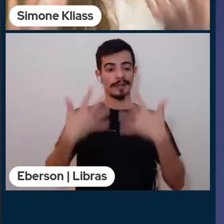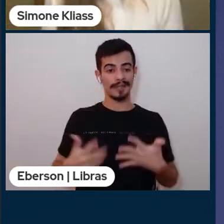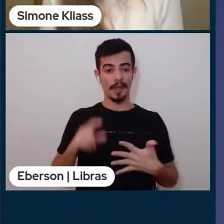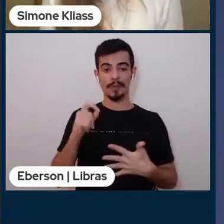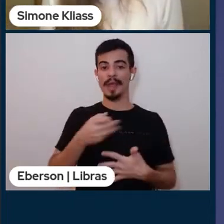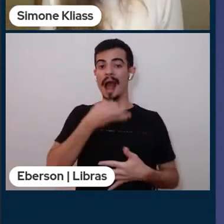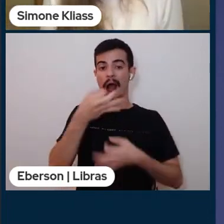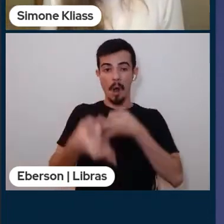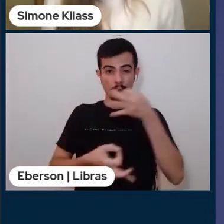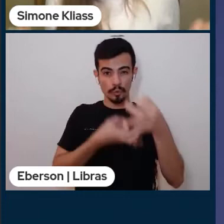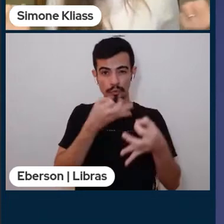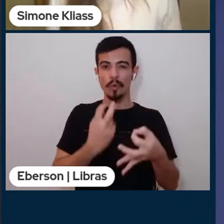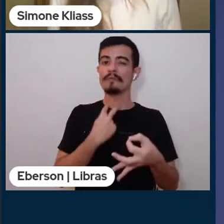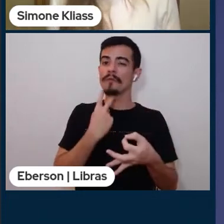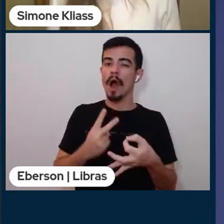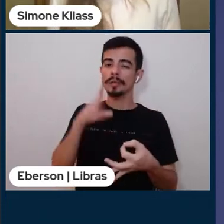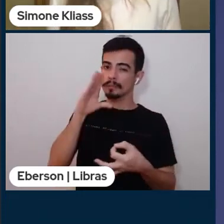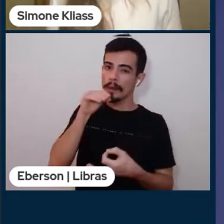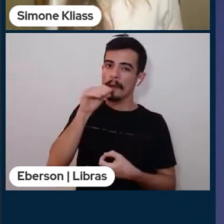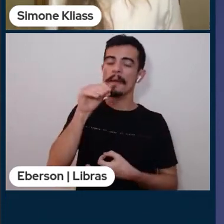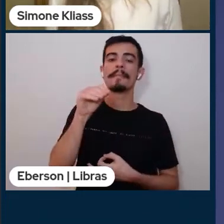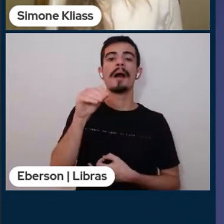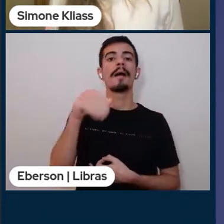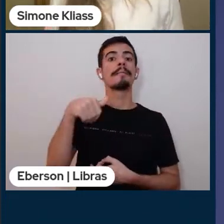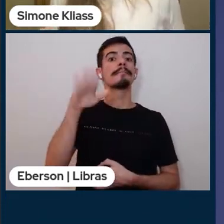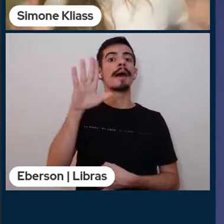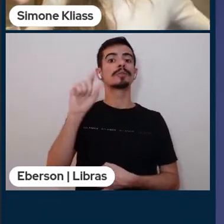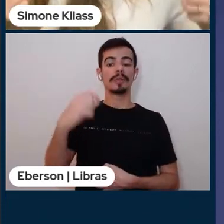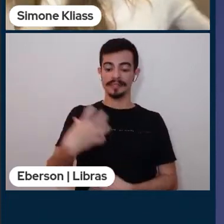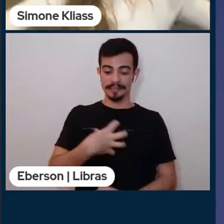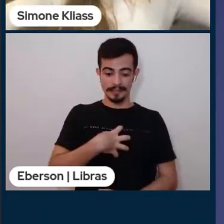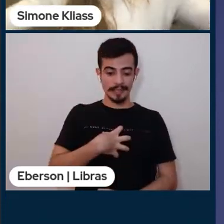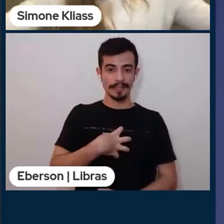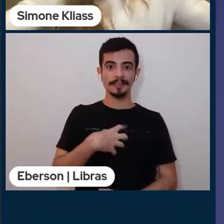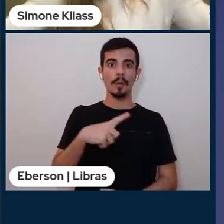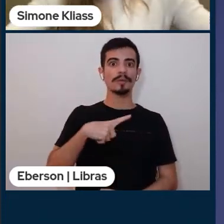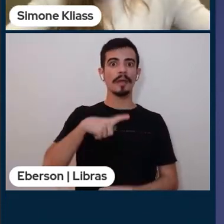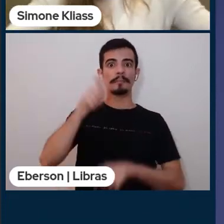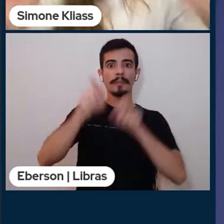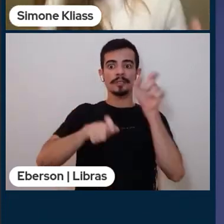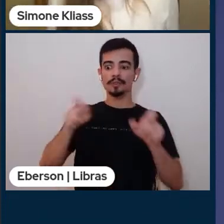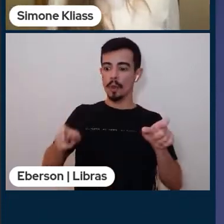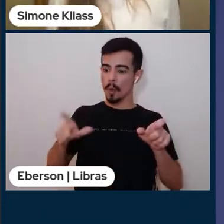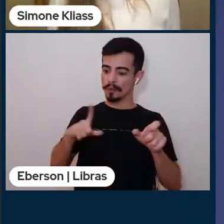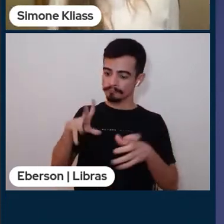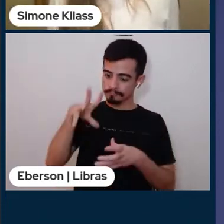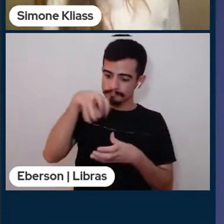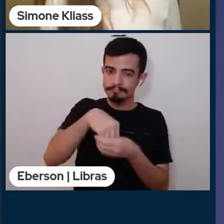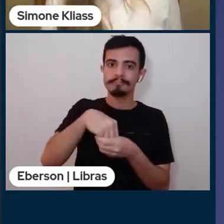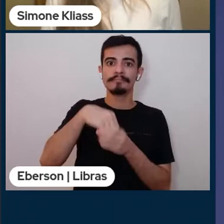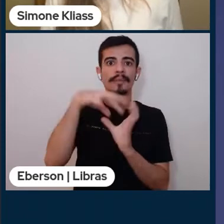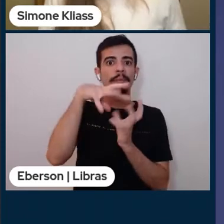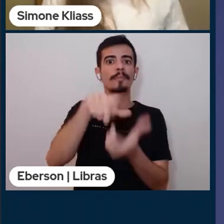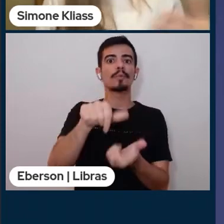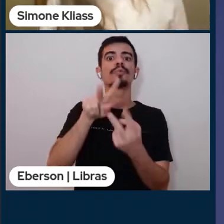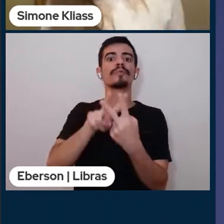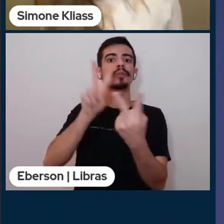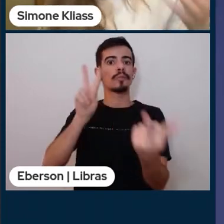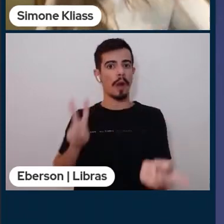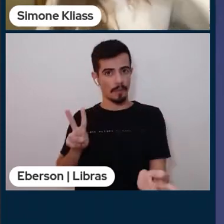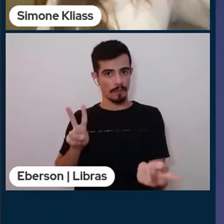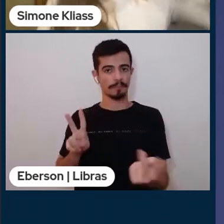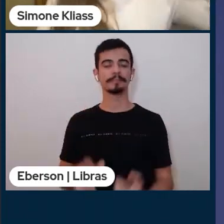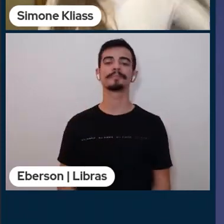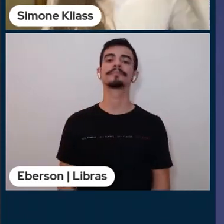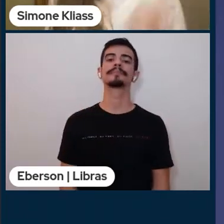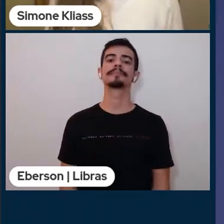sensação de presença em mundos virtuais né da gente sente que a gente tá transportado para aquele outro universo então numa